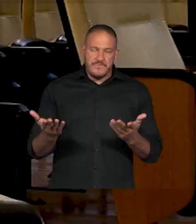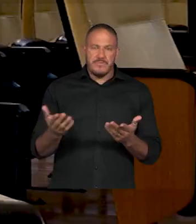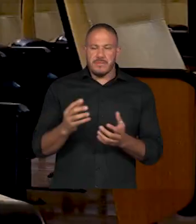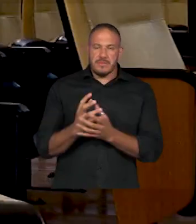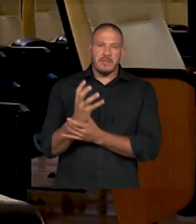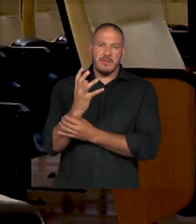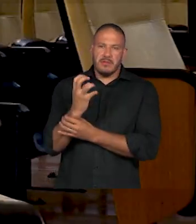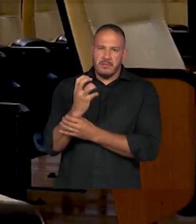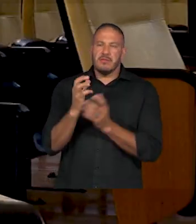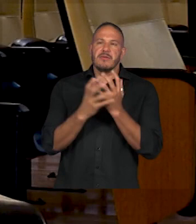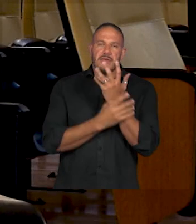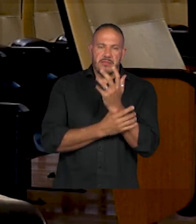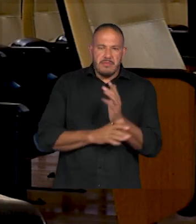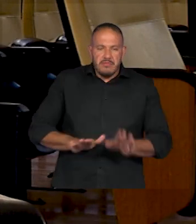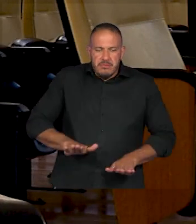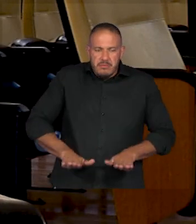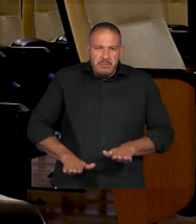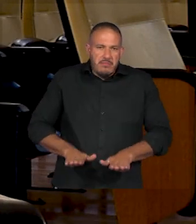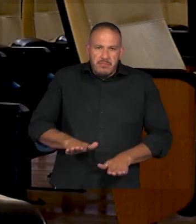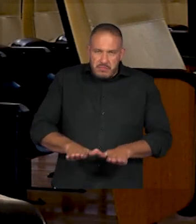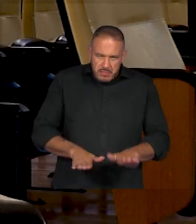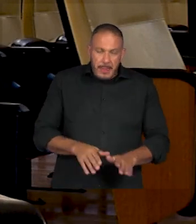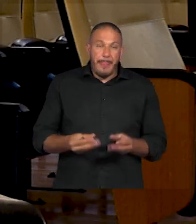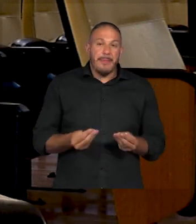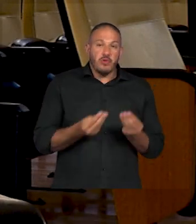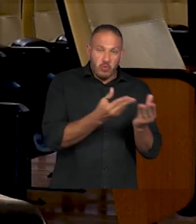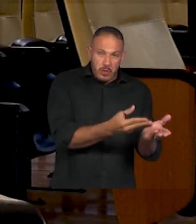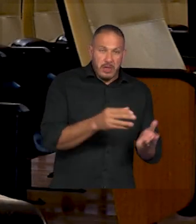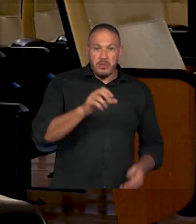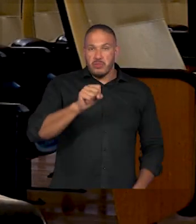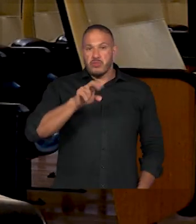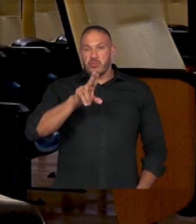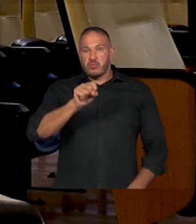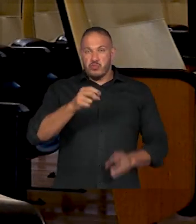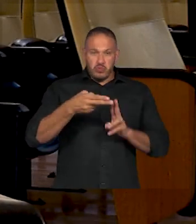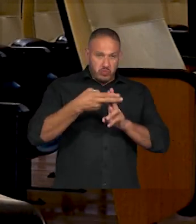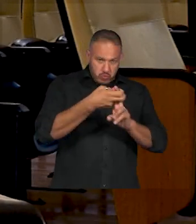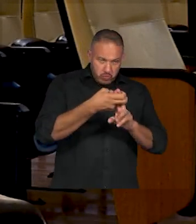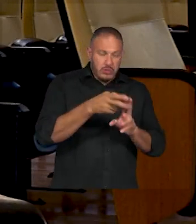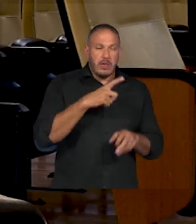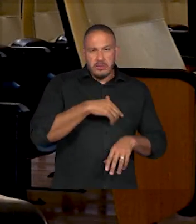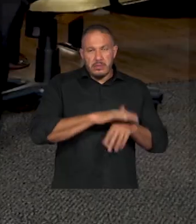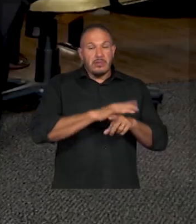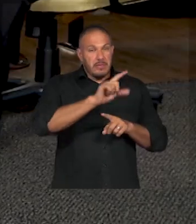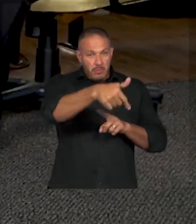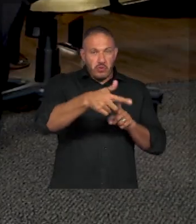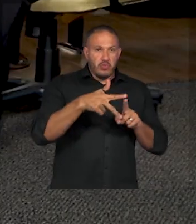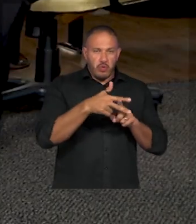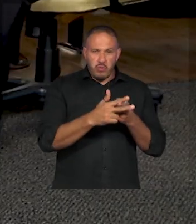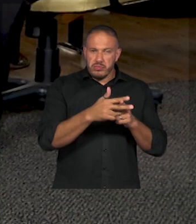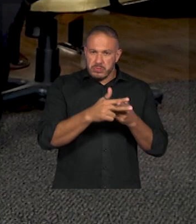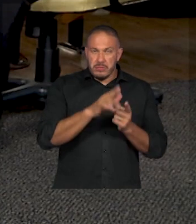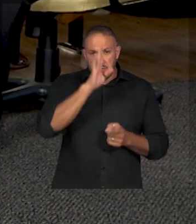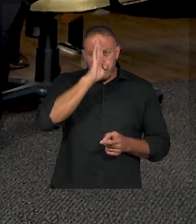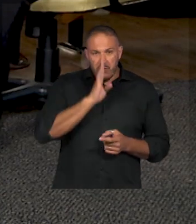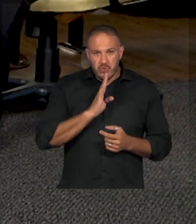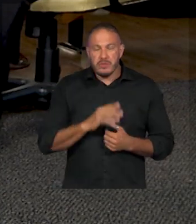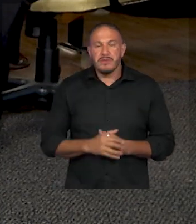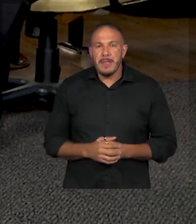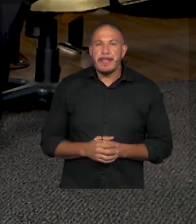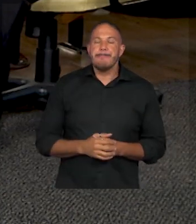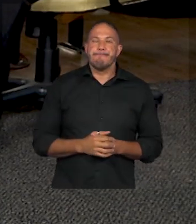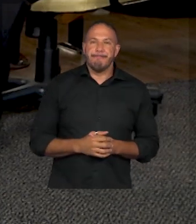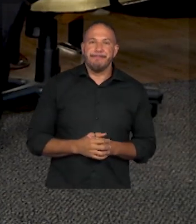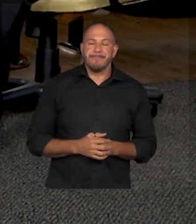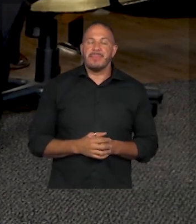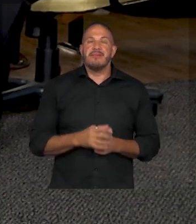e a prótese é doadas pelo SUS e aí tem o conserto gratuito. Todo esse trabalho que